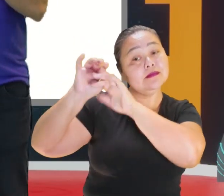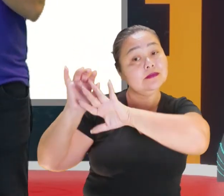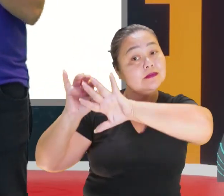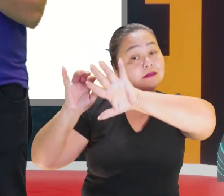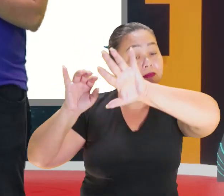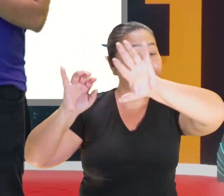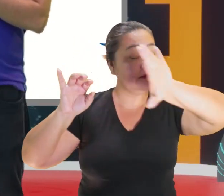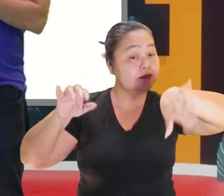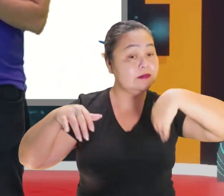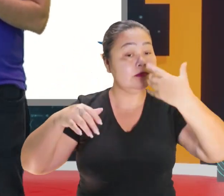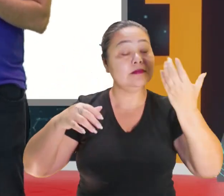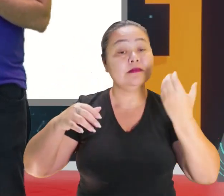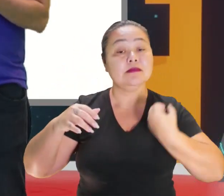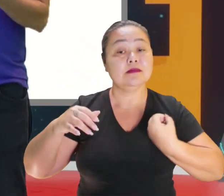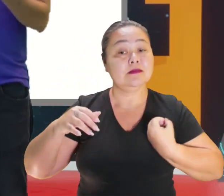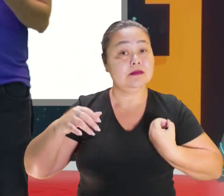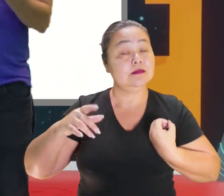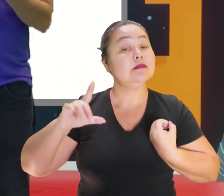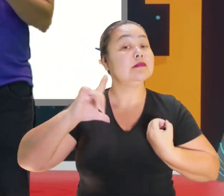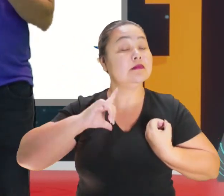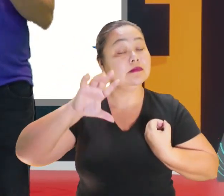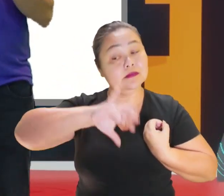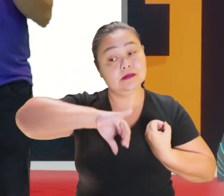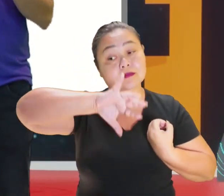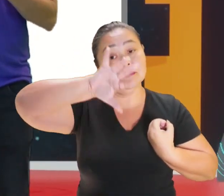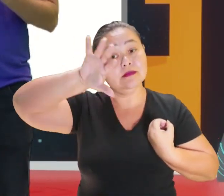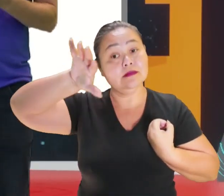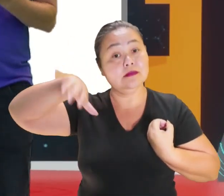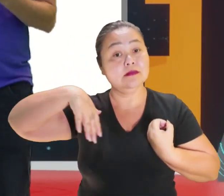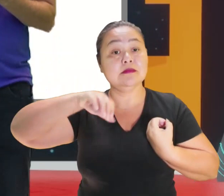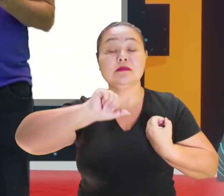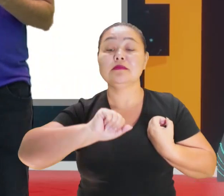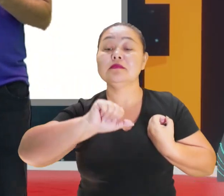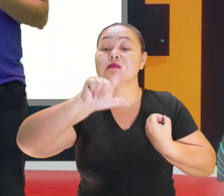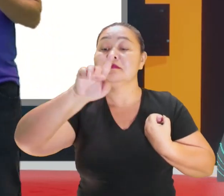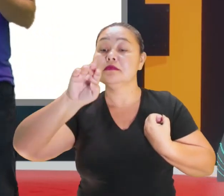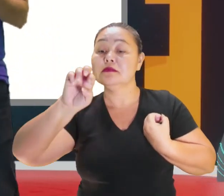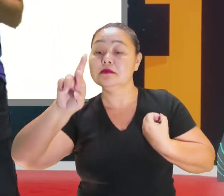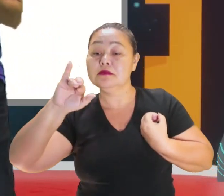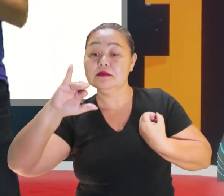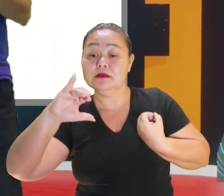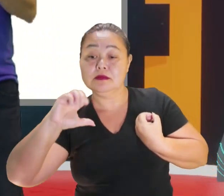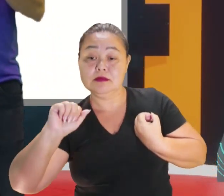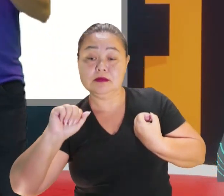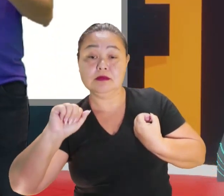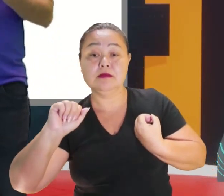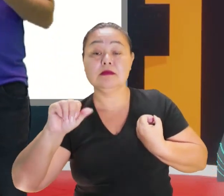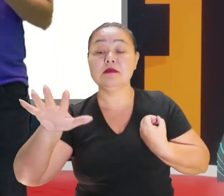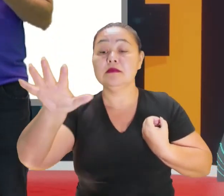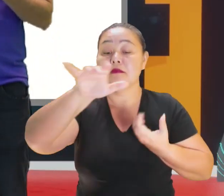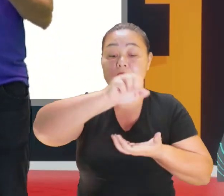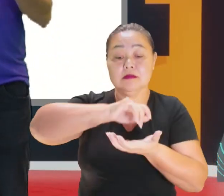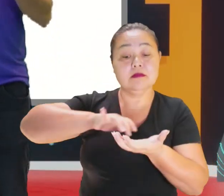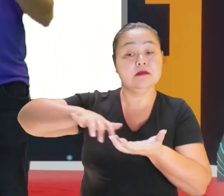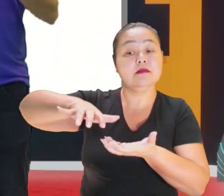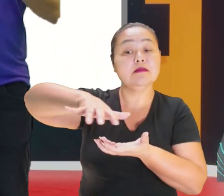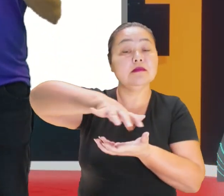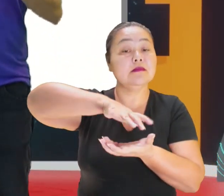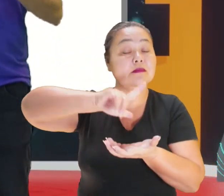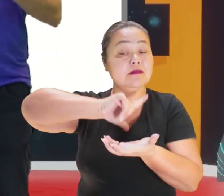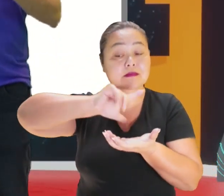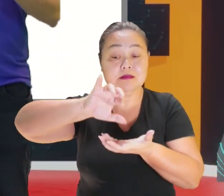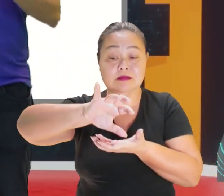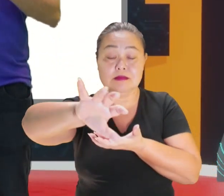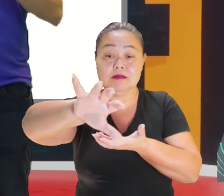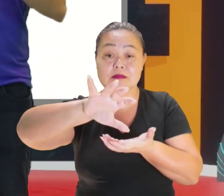de aritmética, nós temos a parte algébrica, nós temos a parte geométrica e também temos